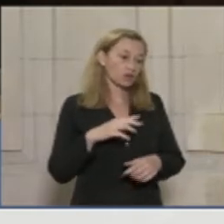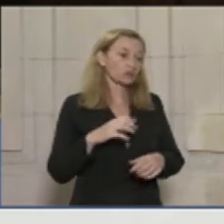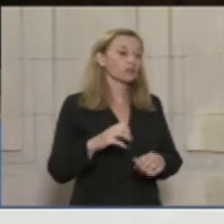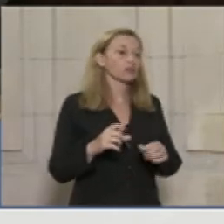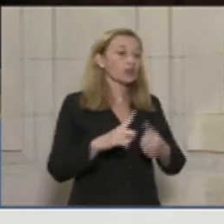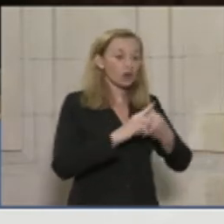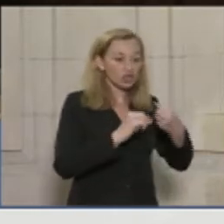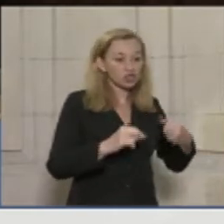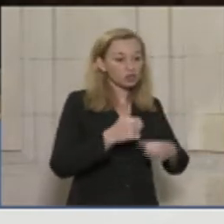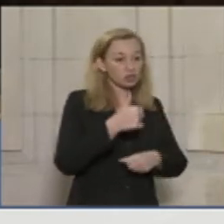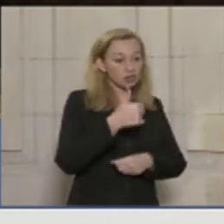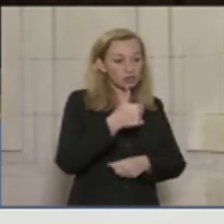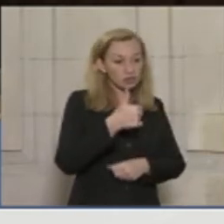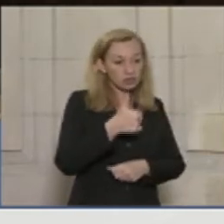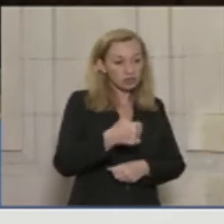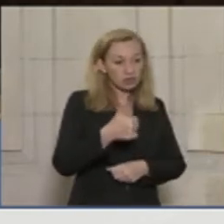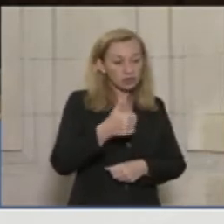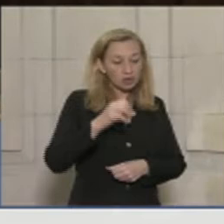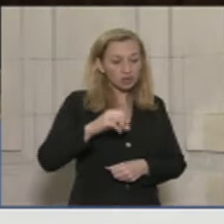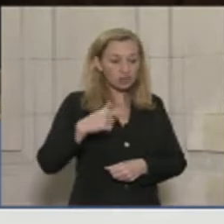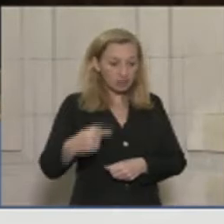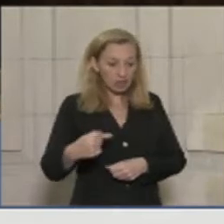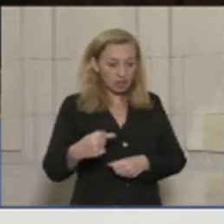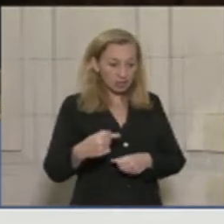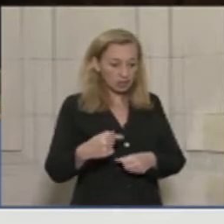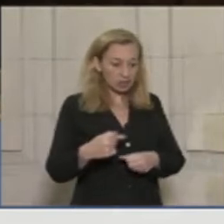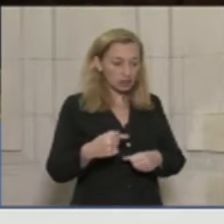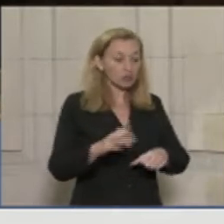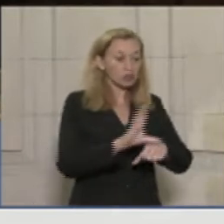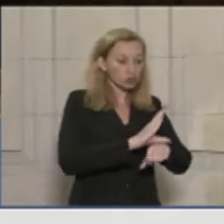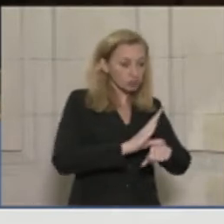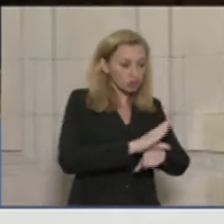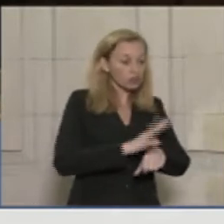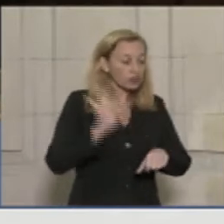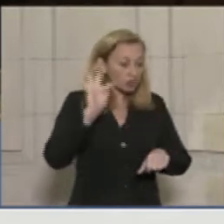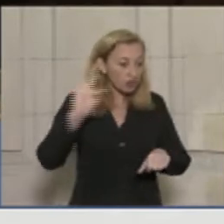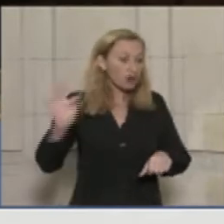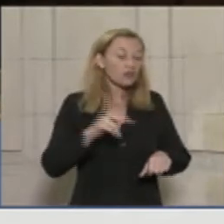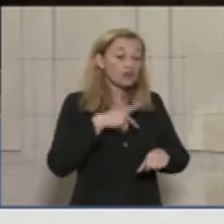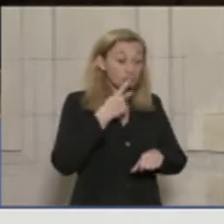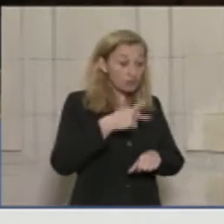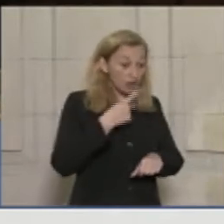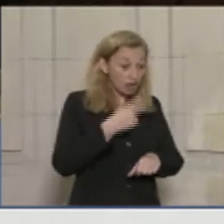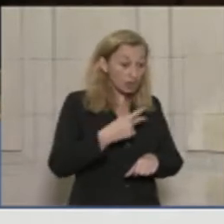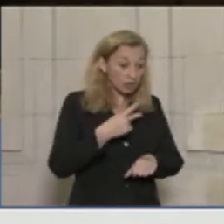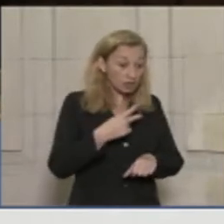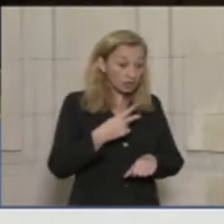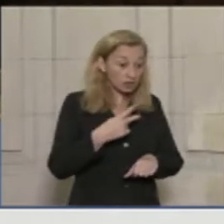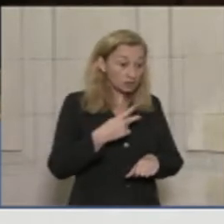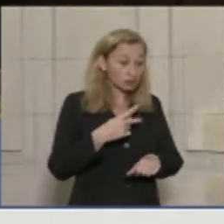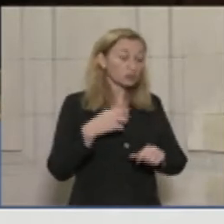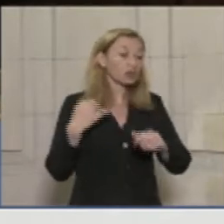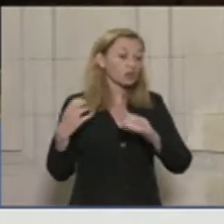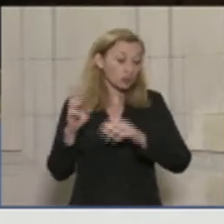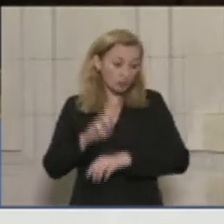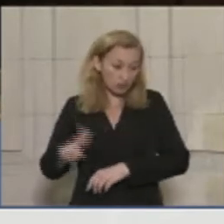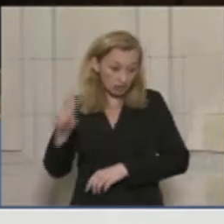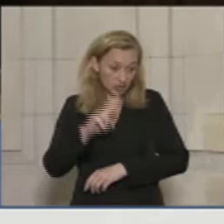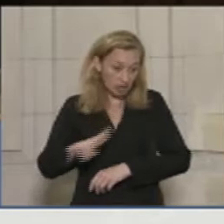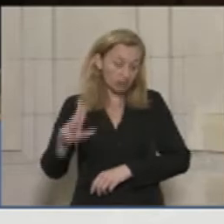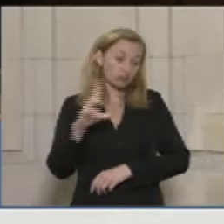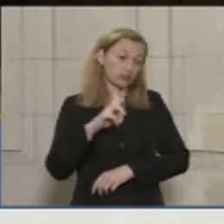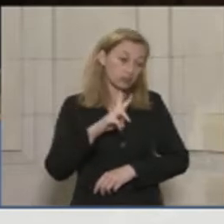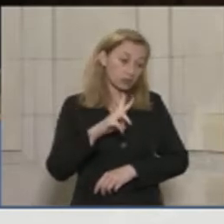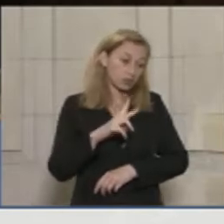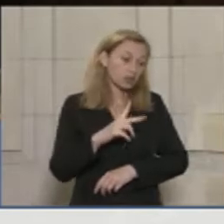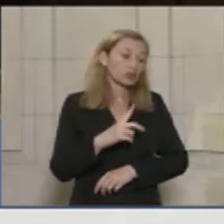Federal diz que as universidades têm autonomia de gestão, didática, pedagógica e patrimonial. Mais do que isso, a